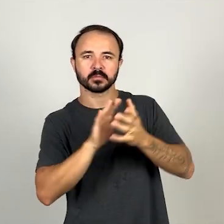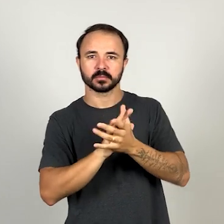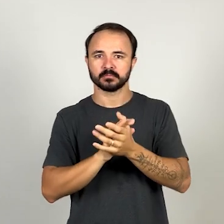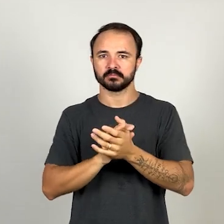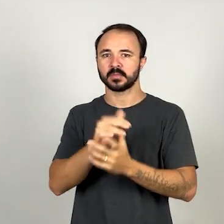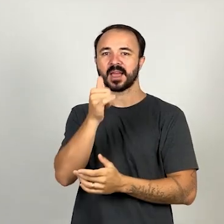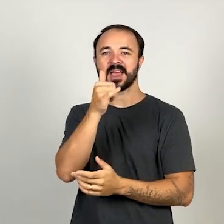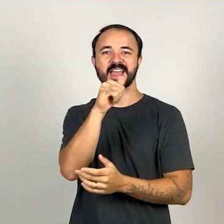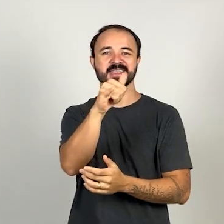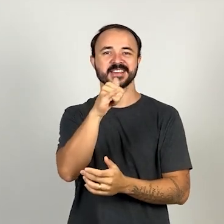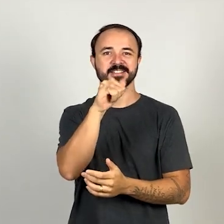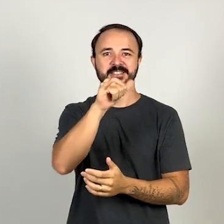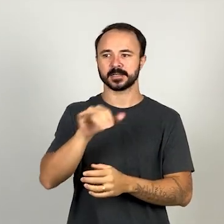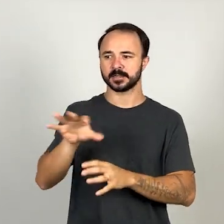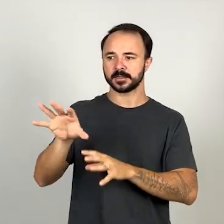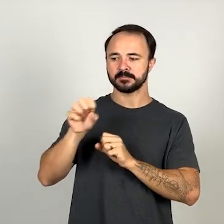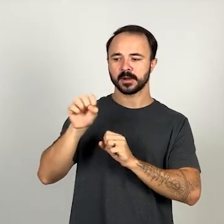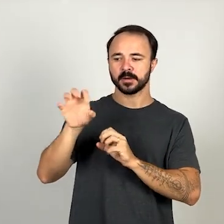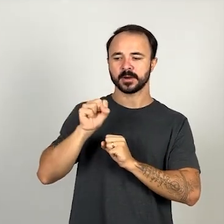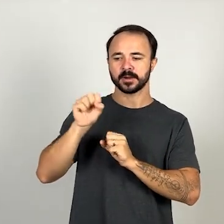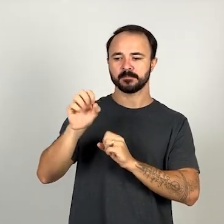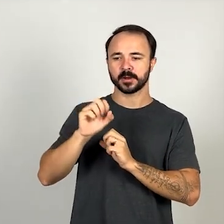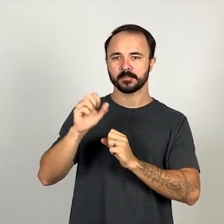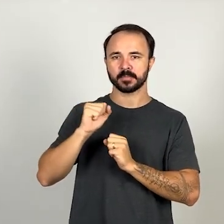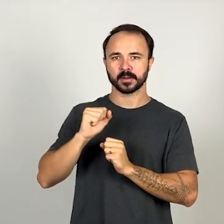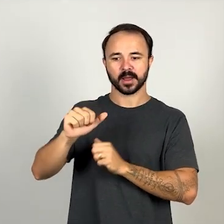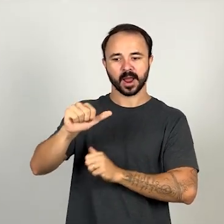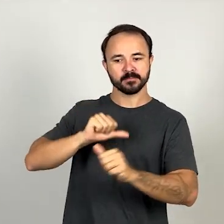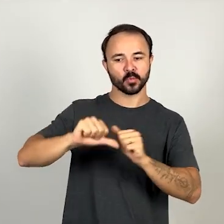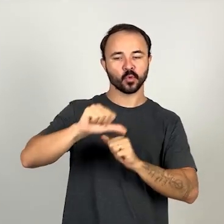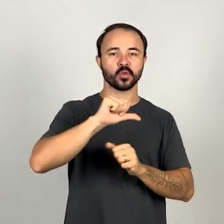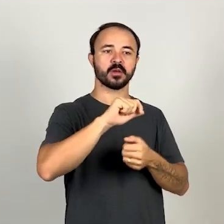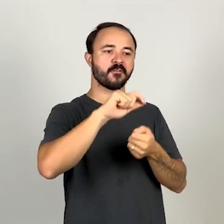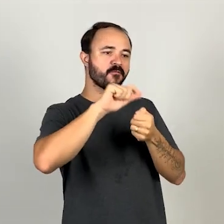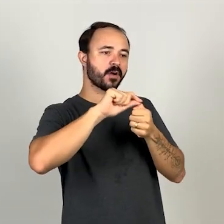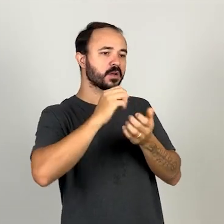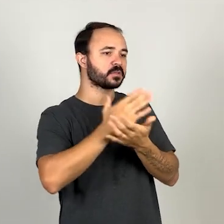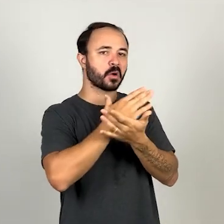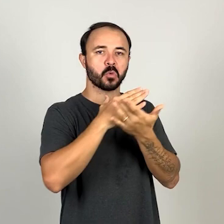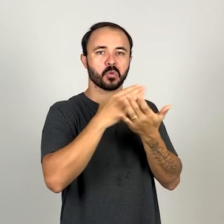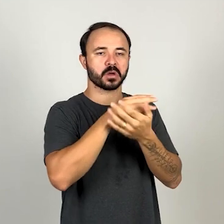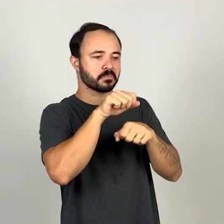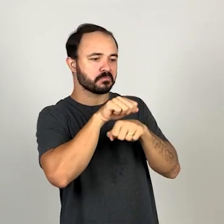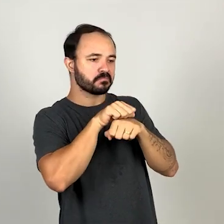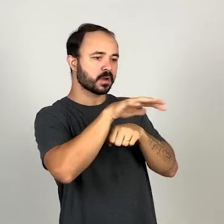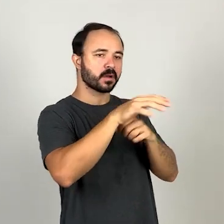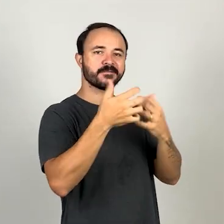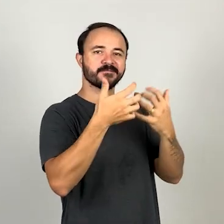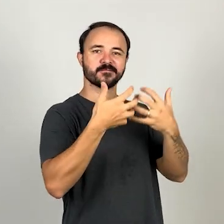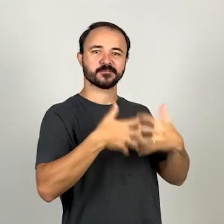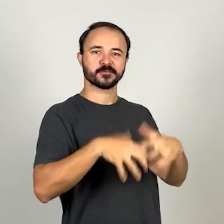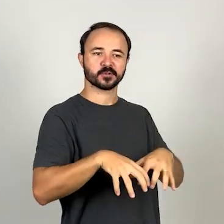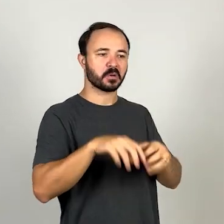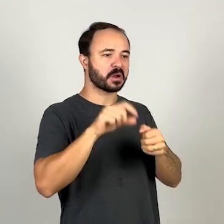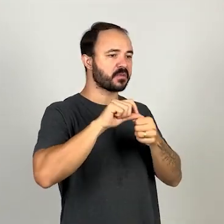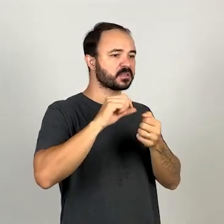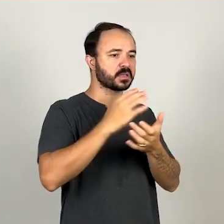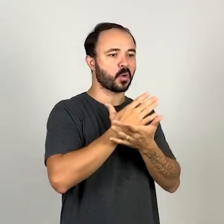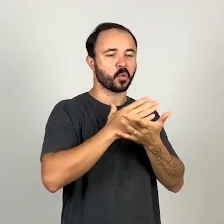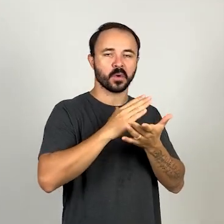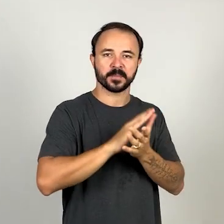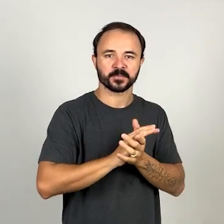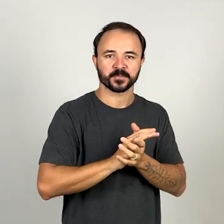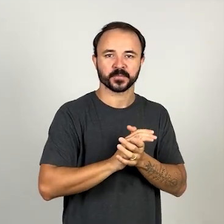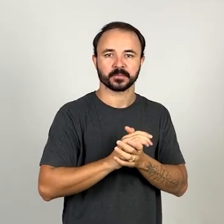outro tipo de energia. Aqui na imagem nós temos então LEDs, que são diodos que emitem luz, e aí tem variadas